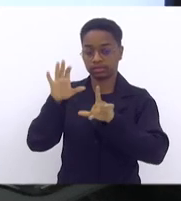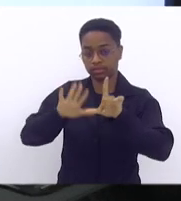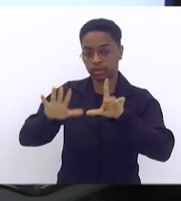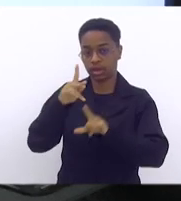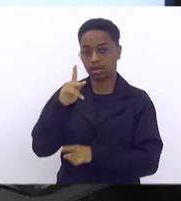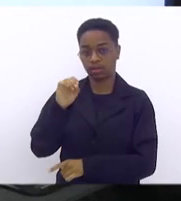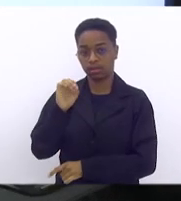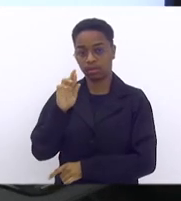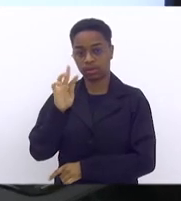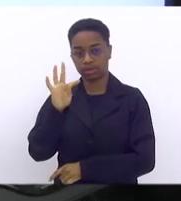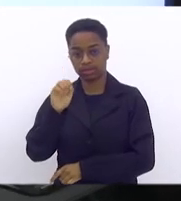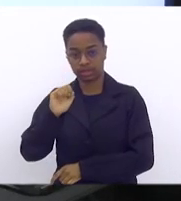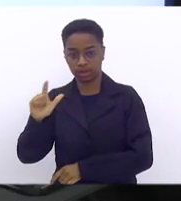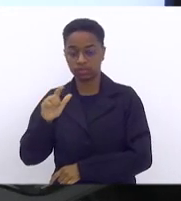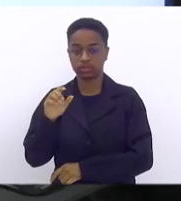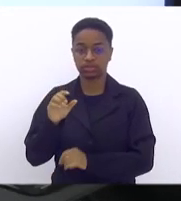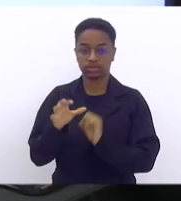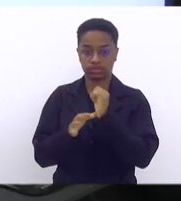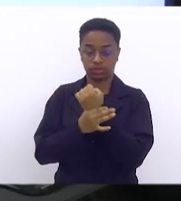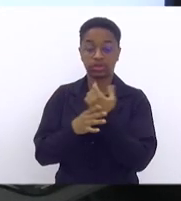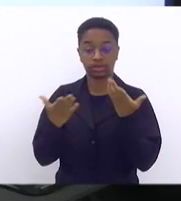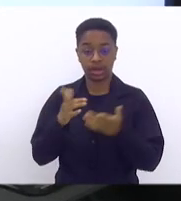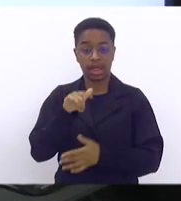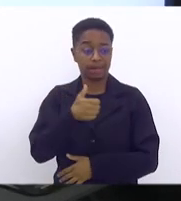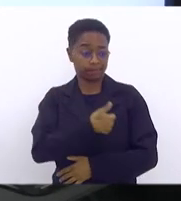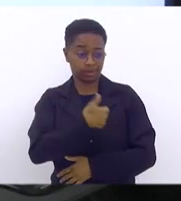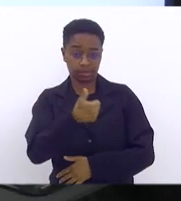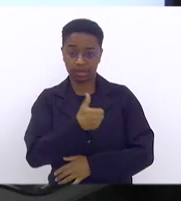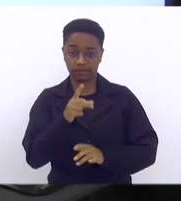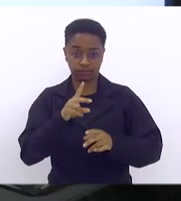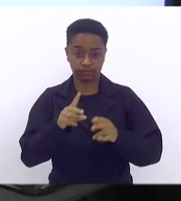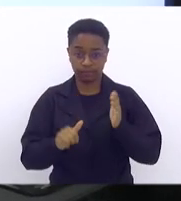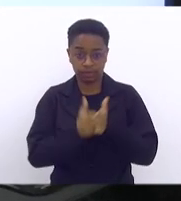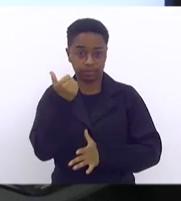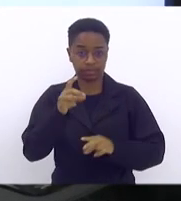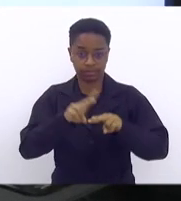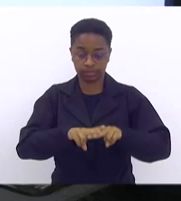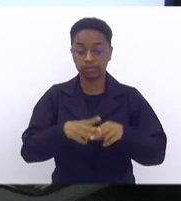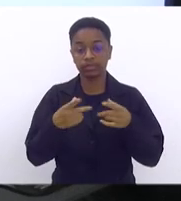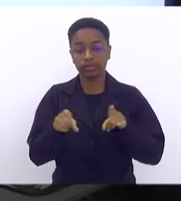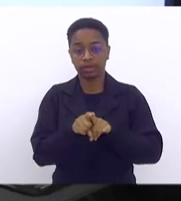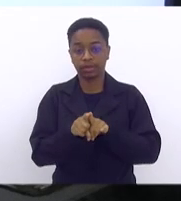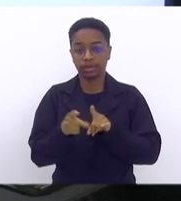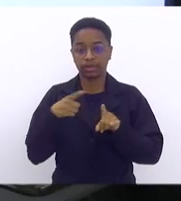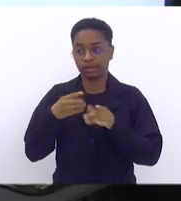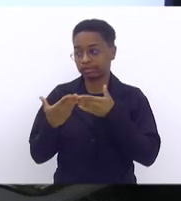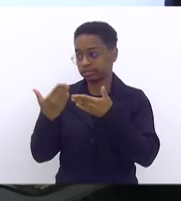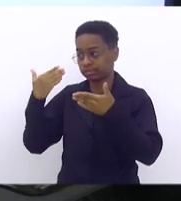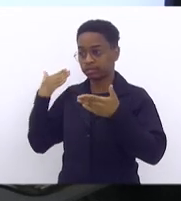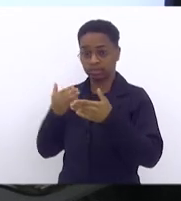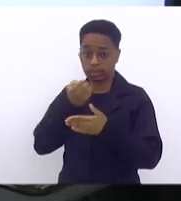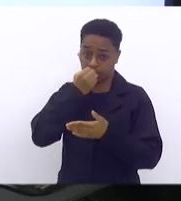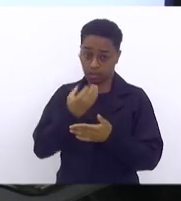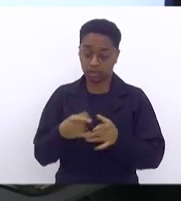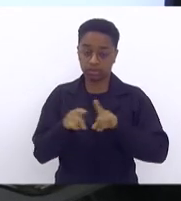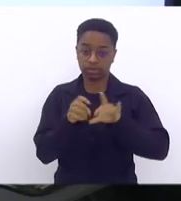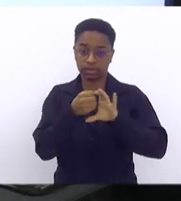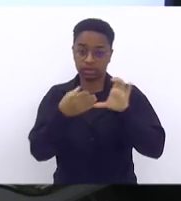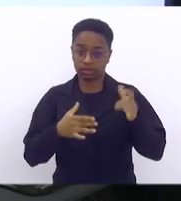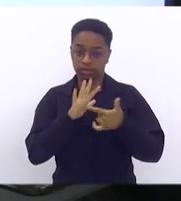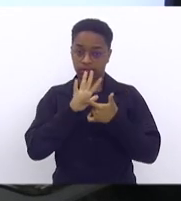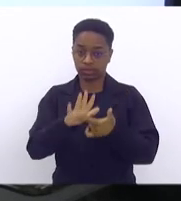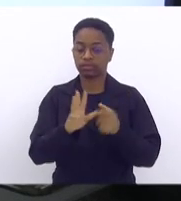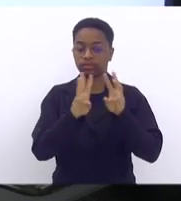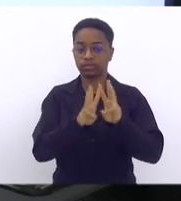vale destacar que o Wallace era primário, portador de bons antecedentes. As características que foram informadas em sede